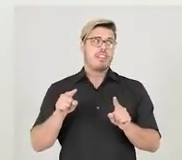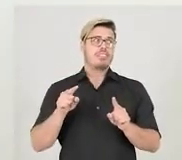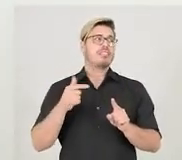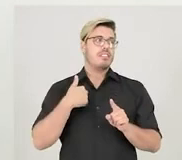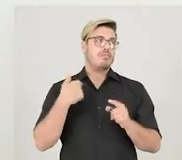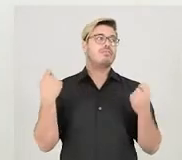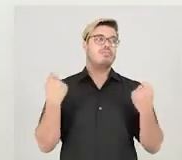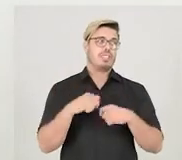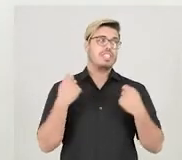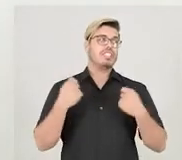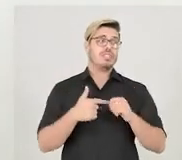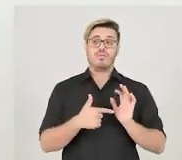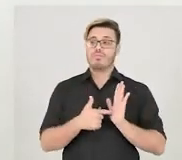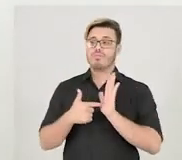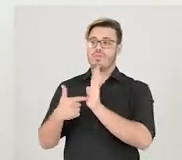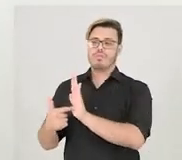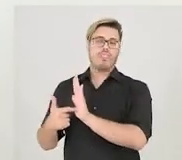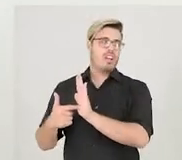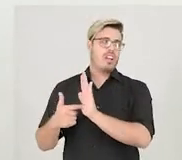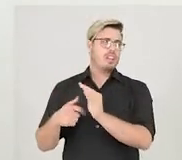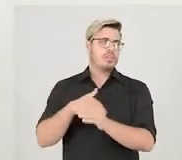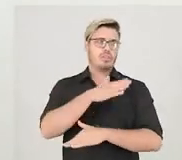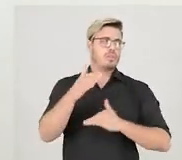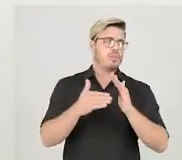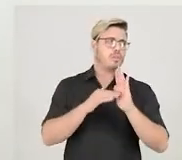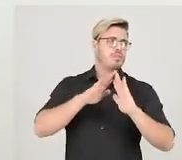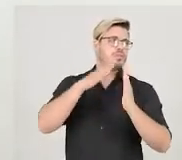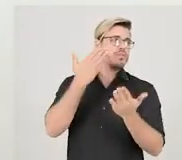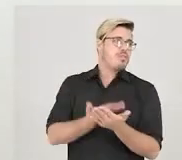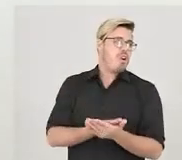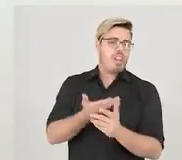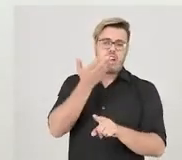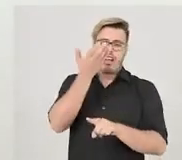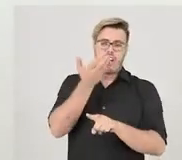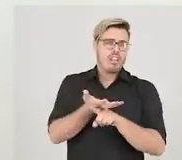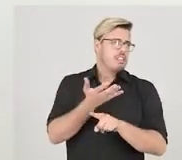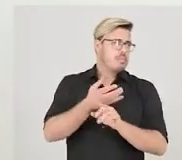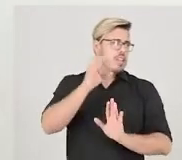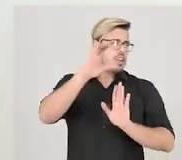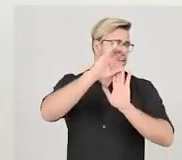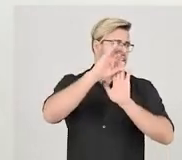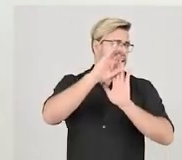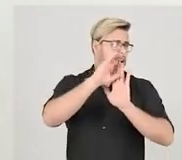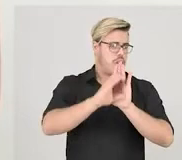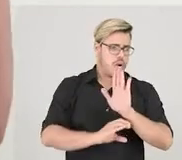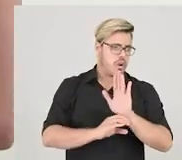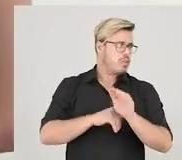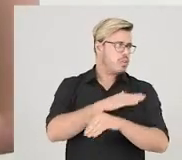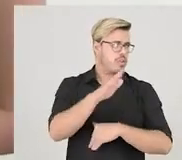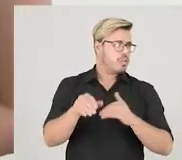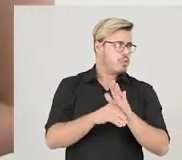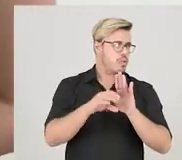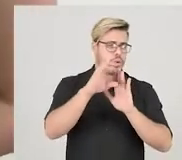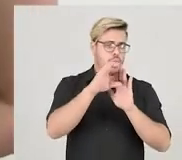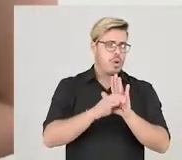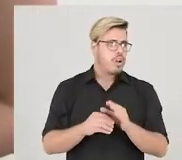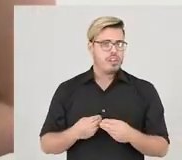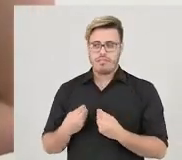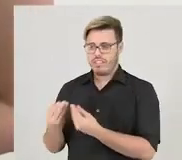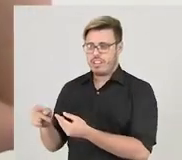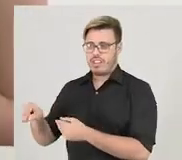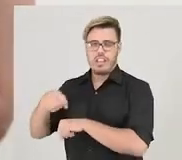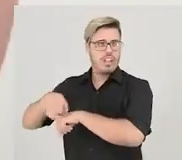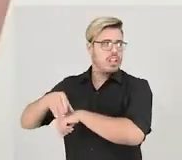conteúdos curriculares. E como eu vou fazer isso? Como eu vou montar esse quebra-cabeça? Como eu vou oferecer esse conteúdo para